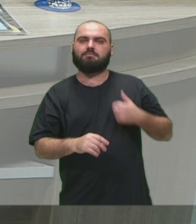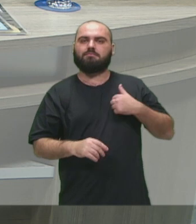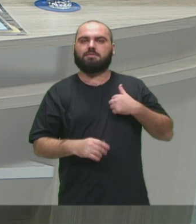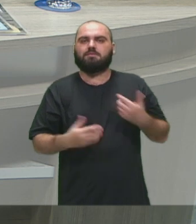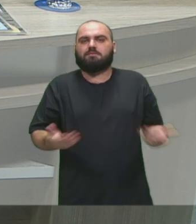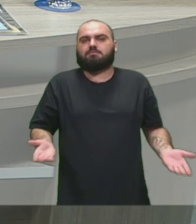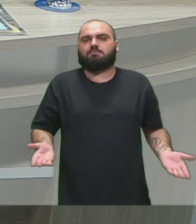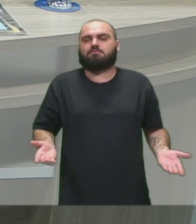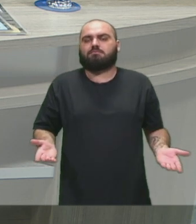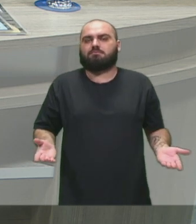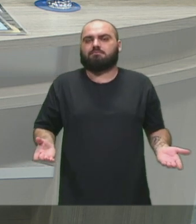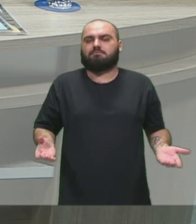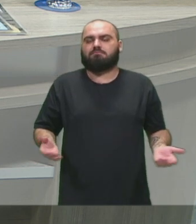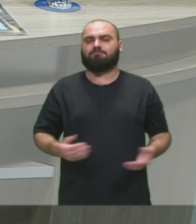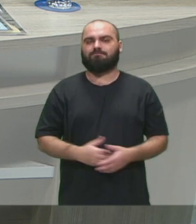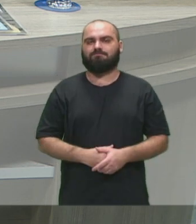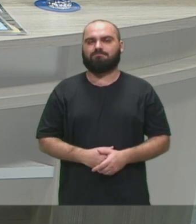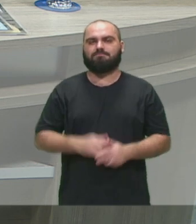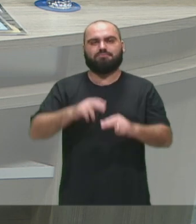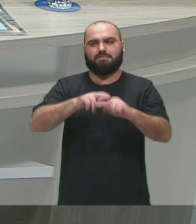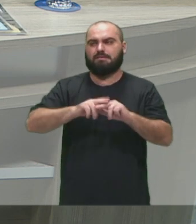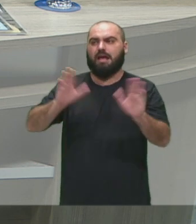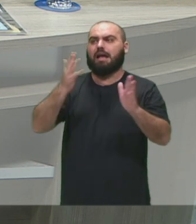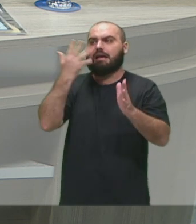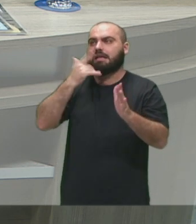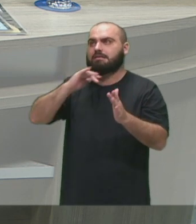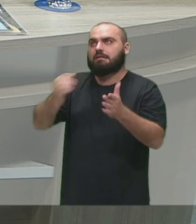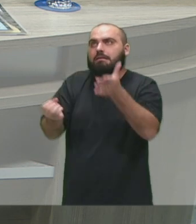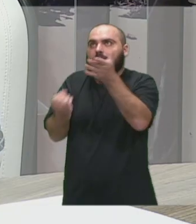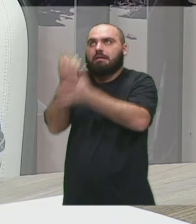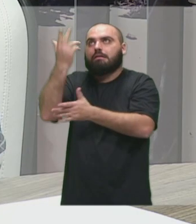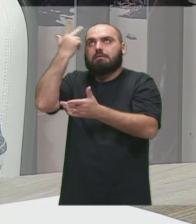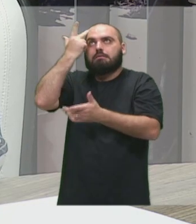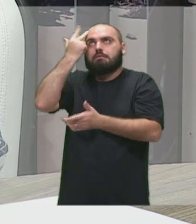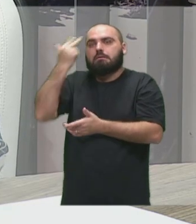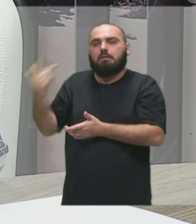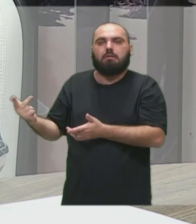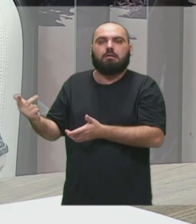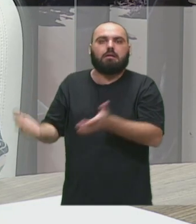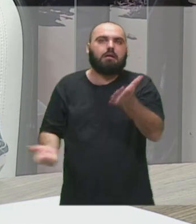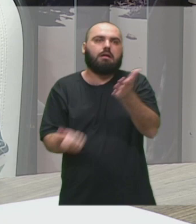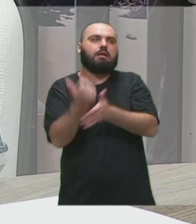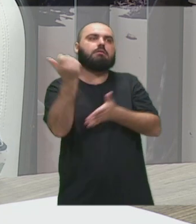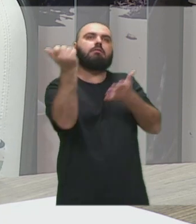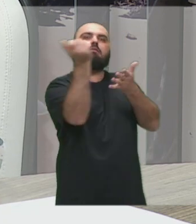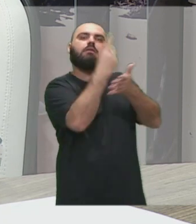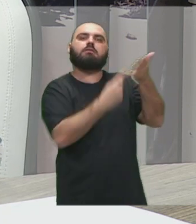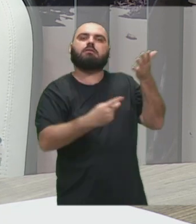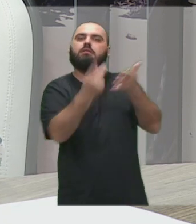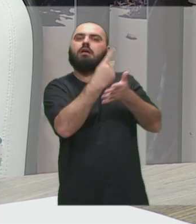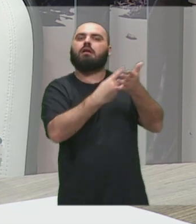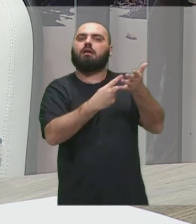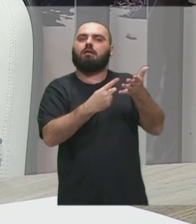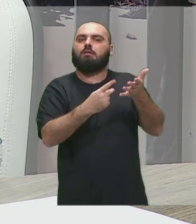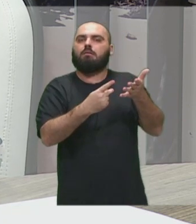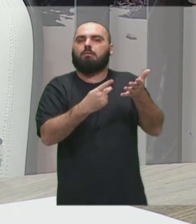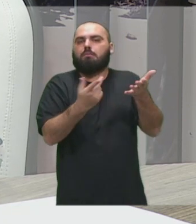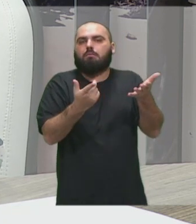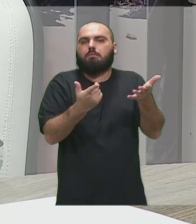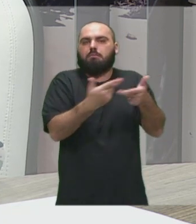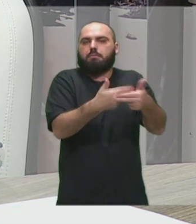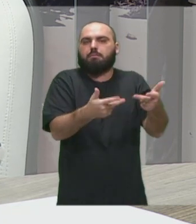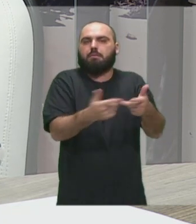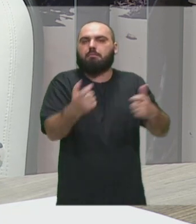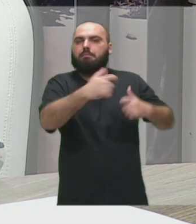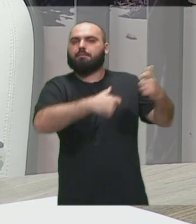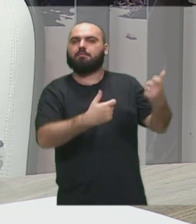essa mãe acreditar, né? Uma criança não inventa uma história. Uma criança não vai desenhar um órgão genital sem